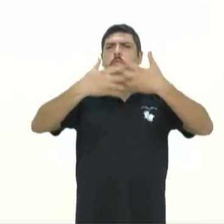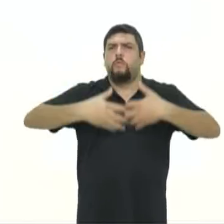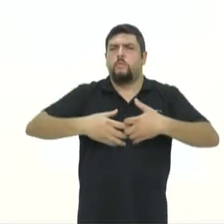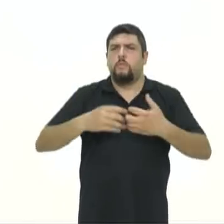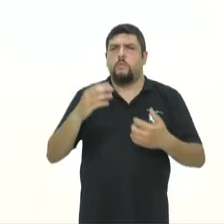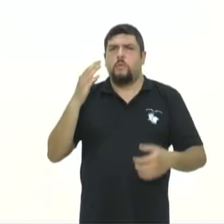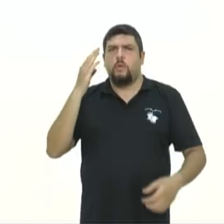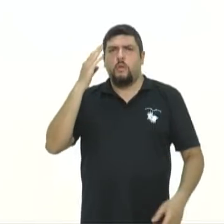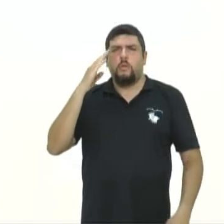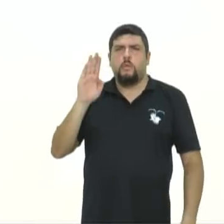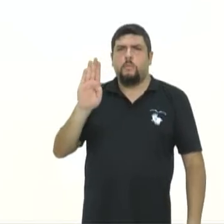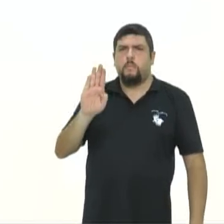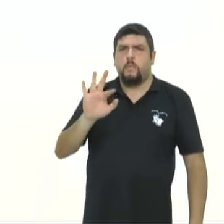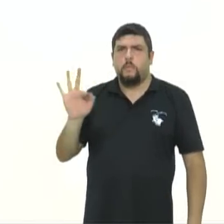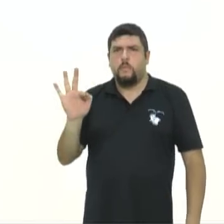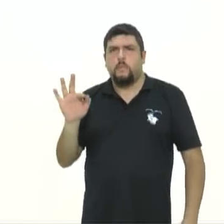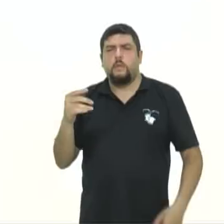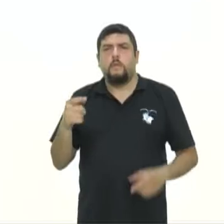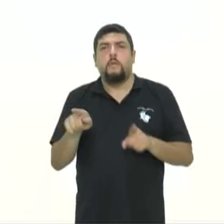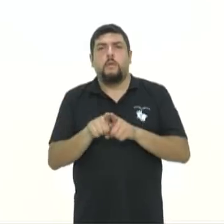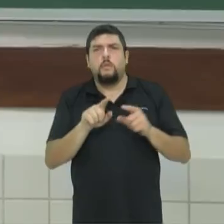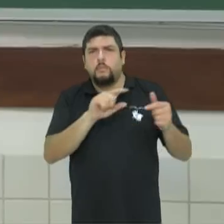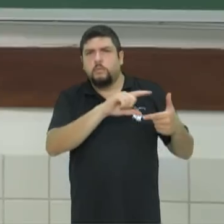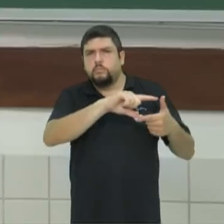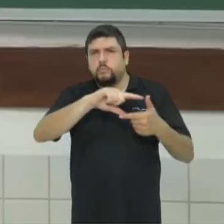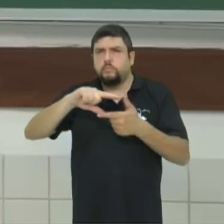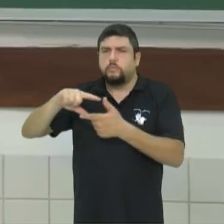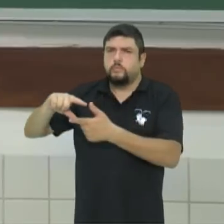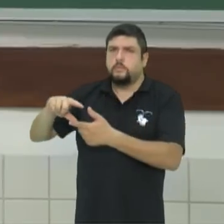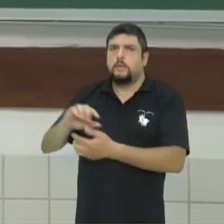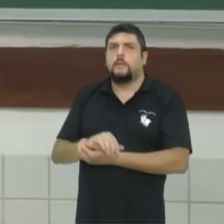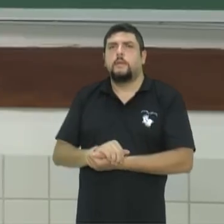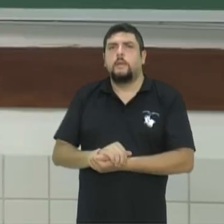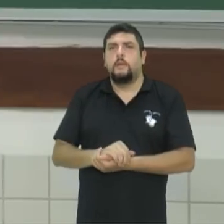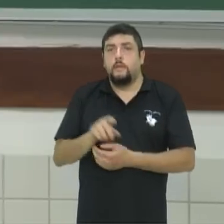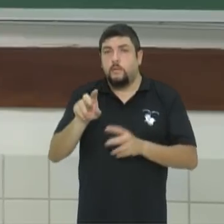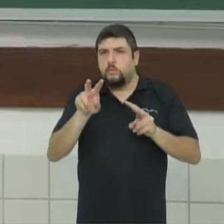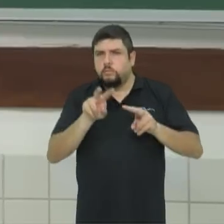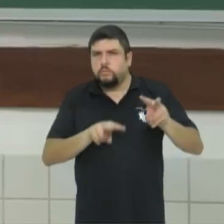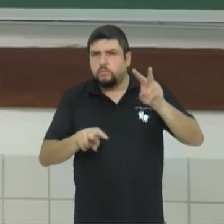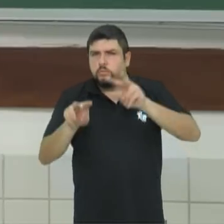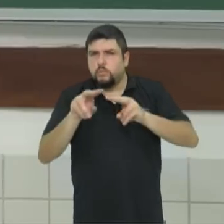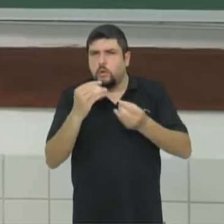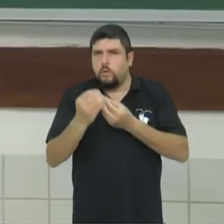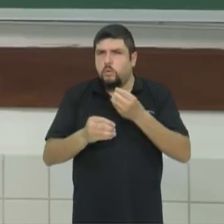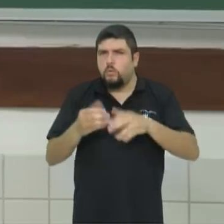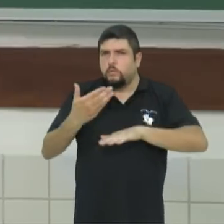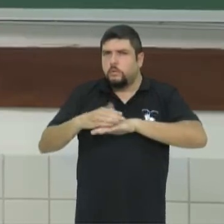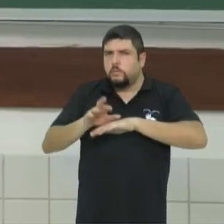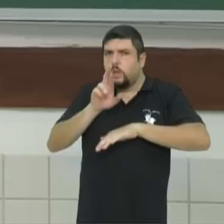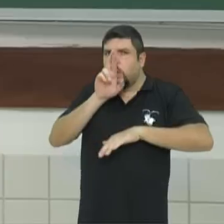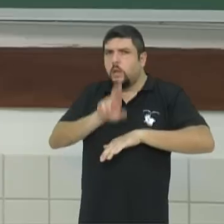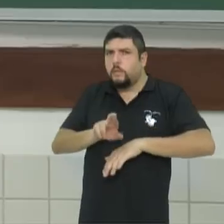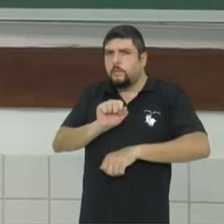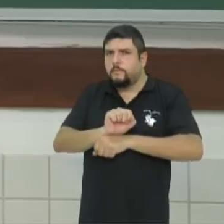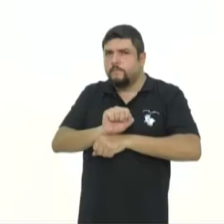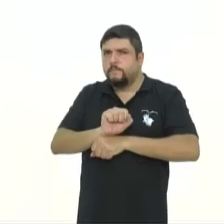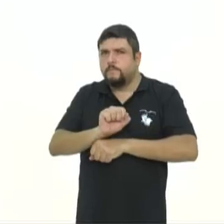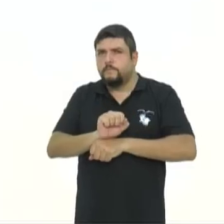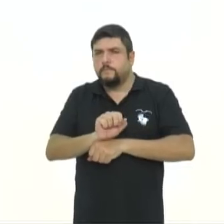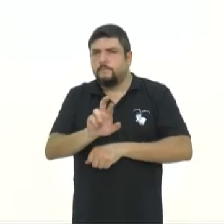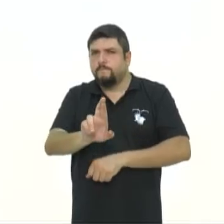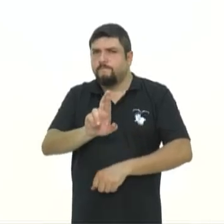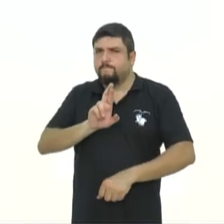demais elementos constituintes desta charge, ok? Então, vocês vão elaborar uma resposta, vou dar um tempo aí para vocês pensarem